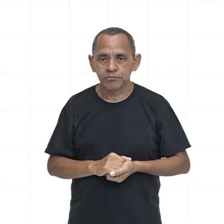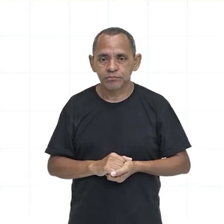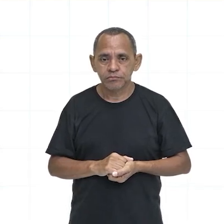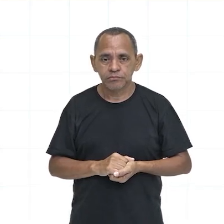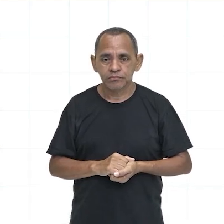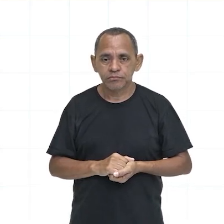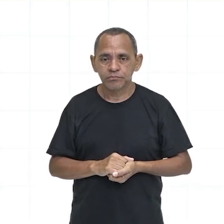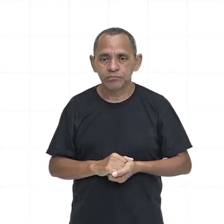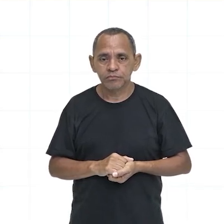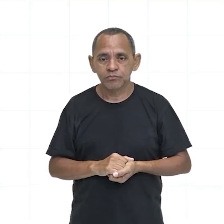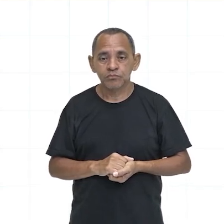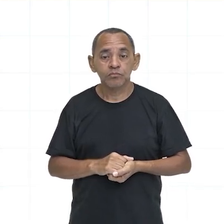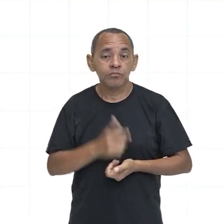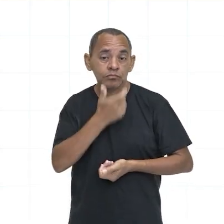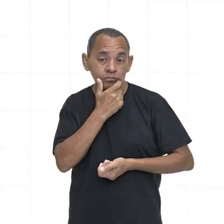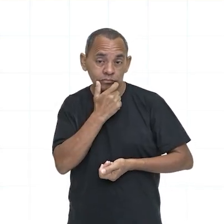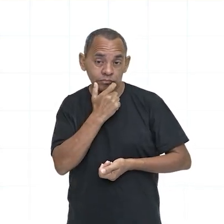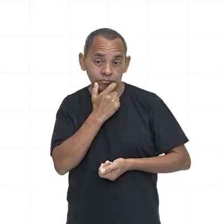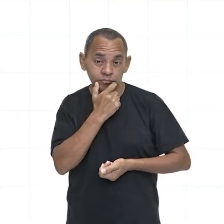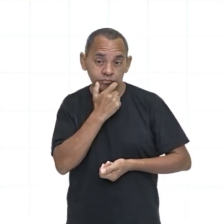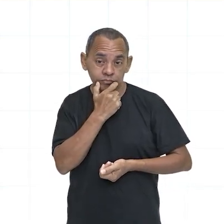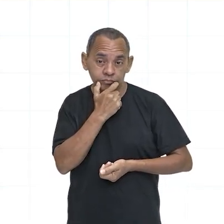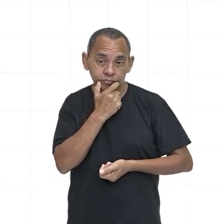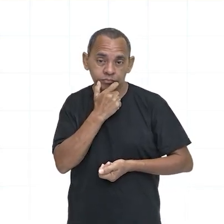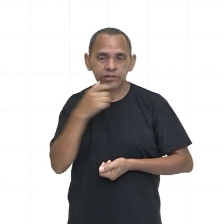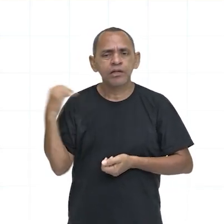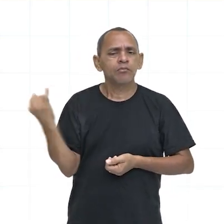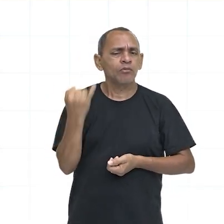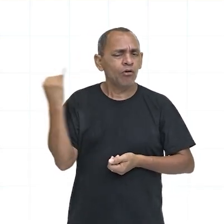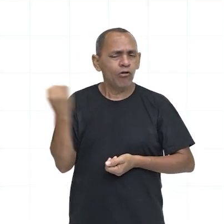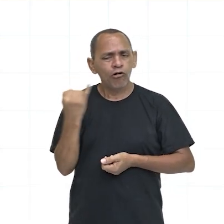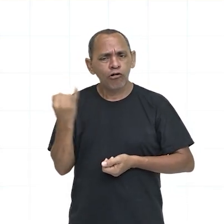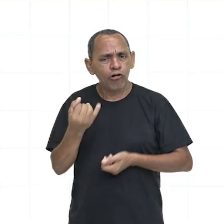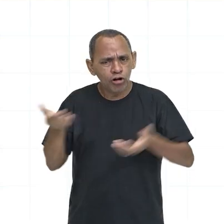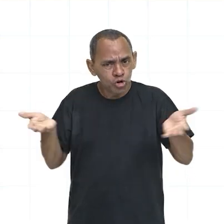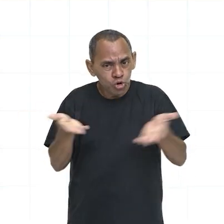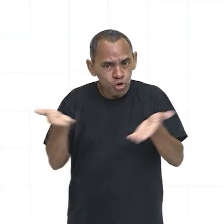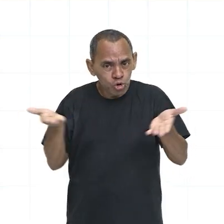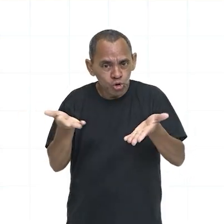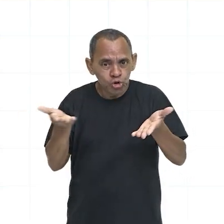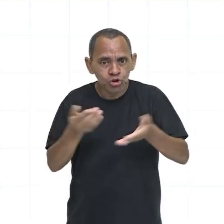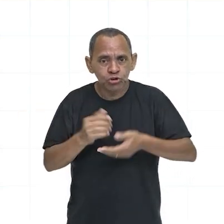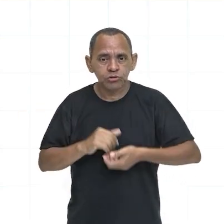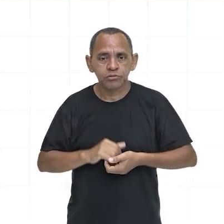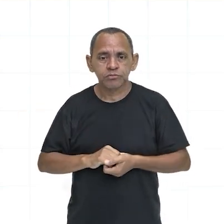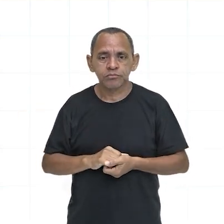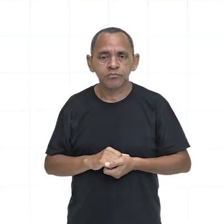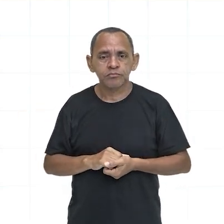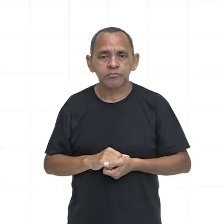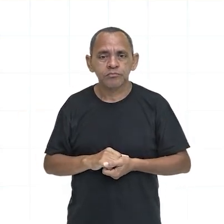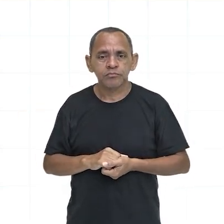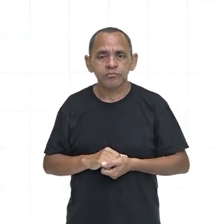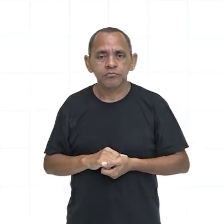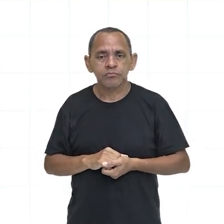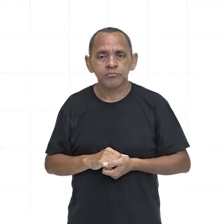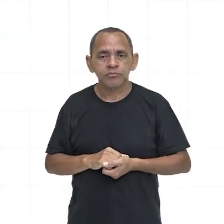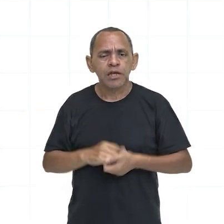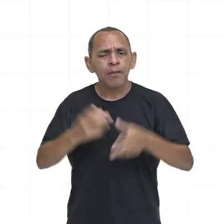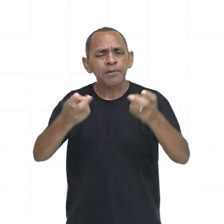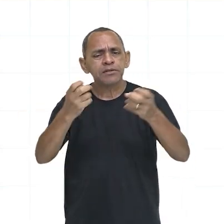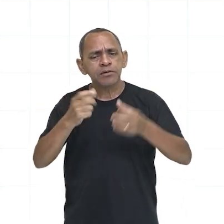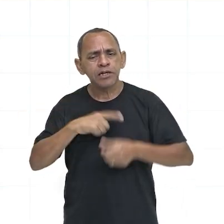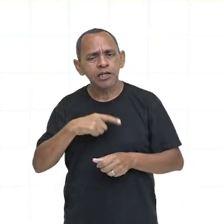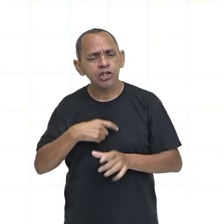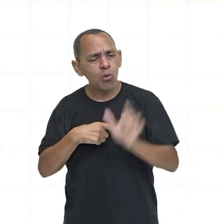crucial nowadays. A língua inglesa é crucial hoje, né, nos dias de hoje. Repare que aqui, ó, nessa palavrinha eu tenho mais de uma palavra